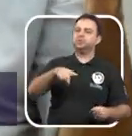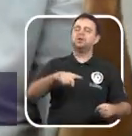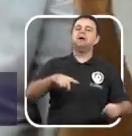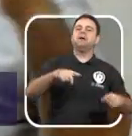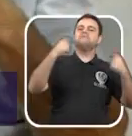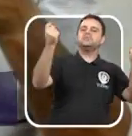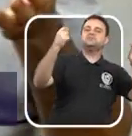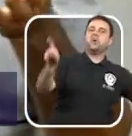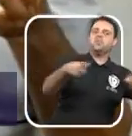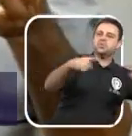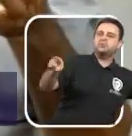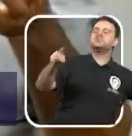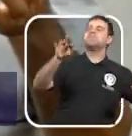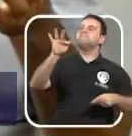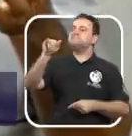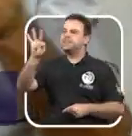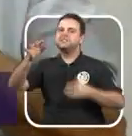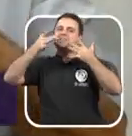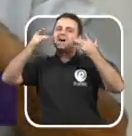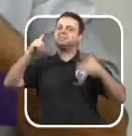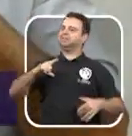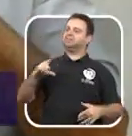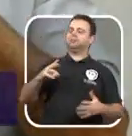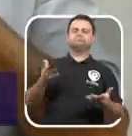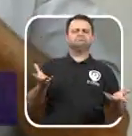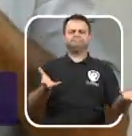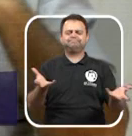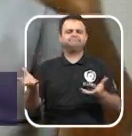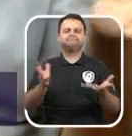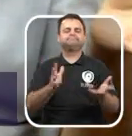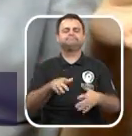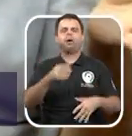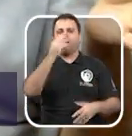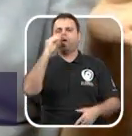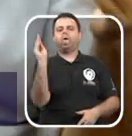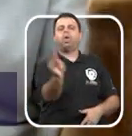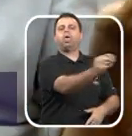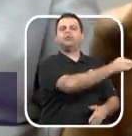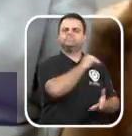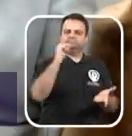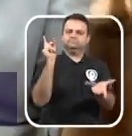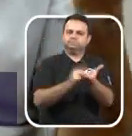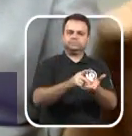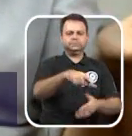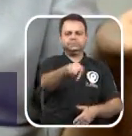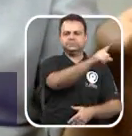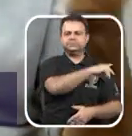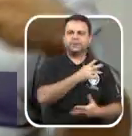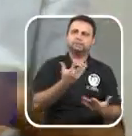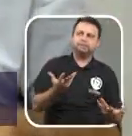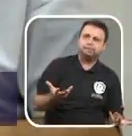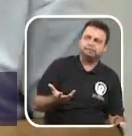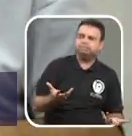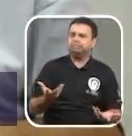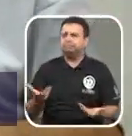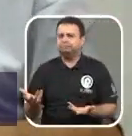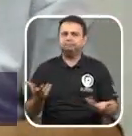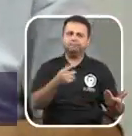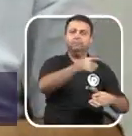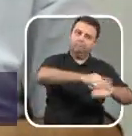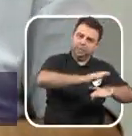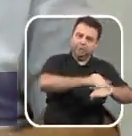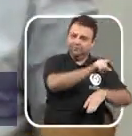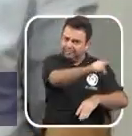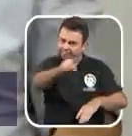música. A classe está onde? A classe está onde? Ou ela está de espectadora, ela não está de protagonista. Ou ela está de espectadora, ela está de